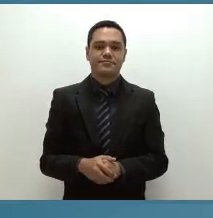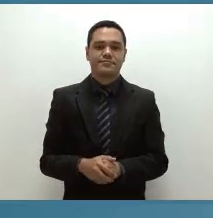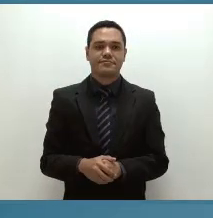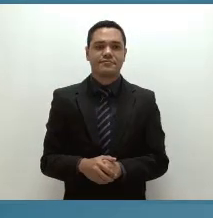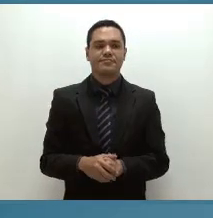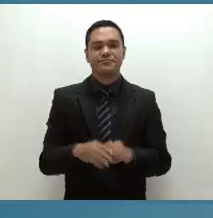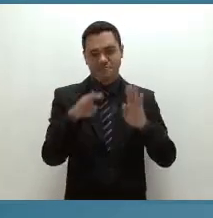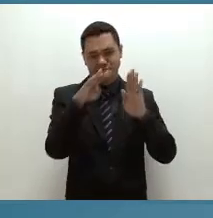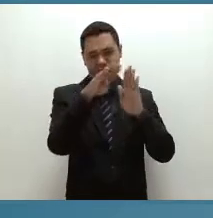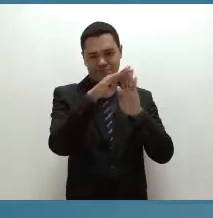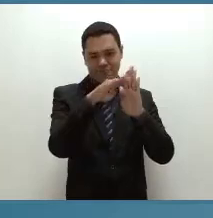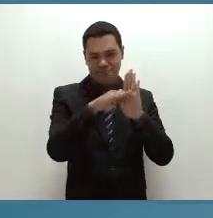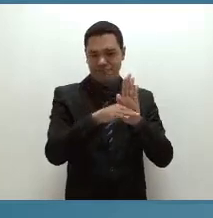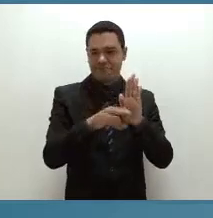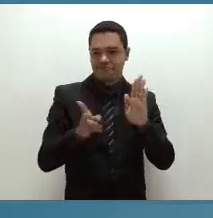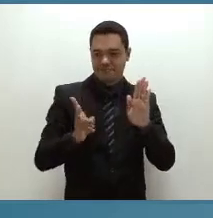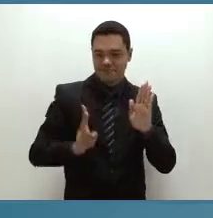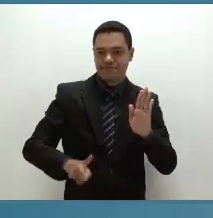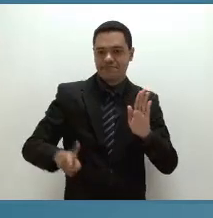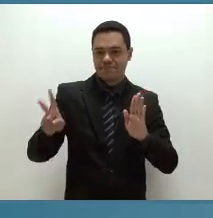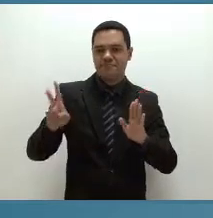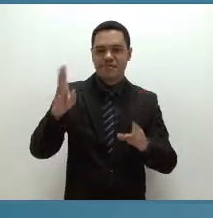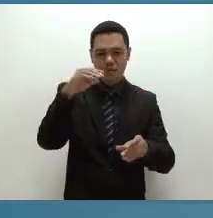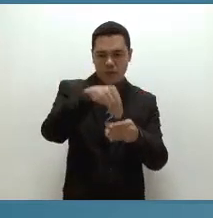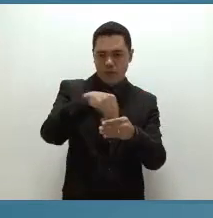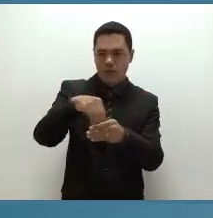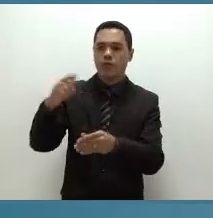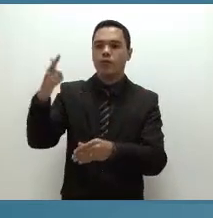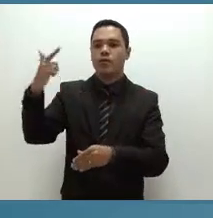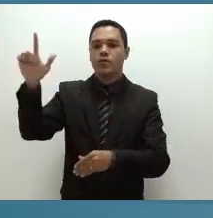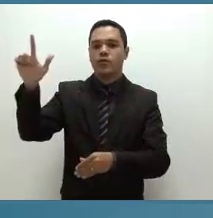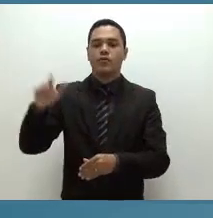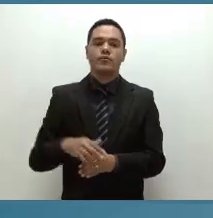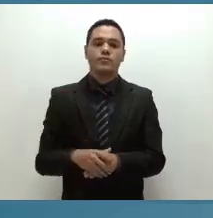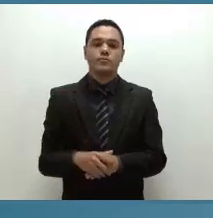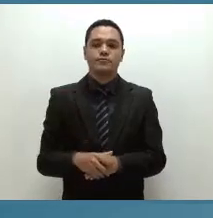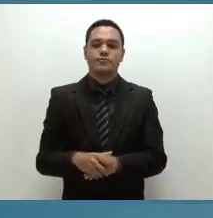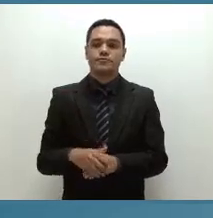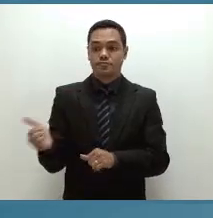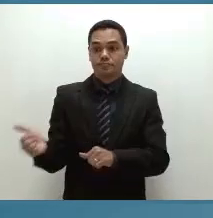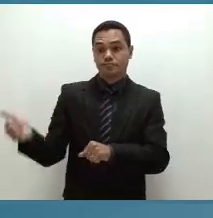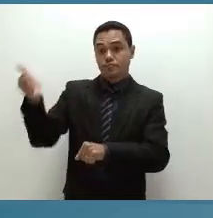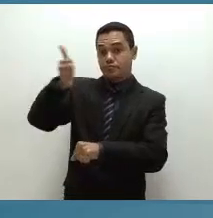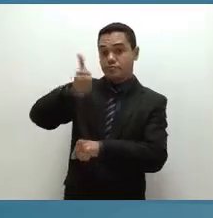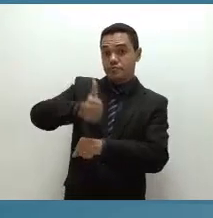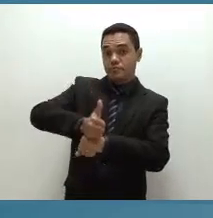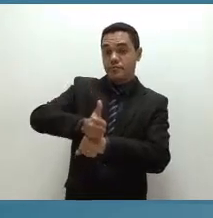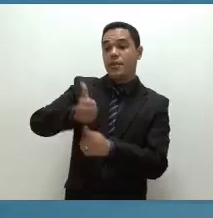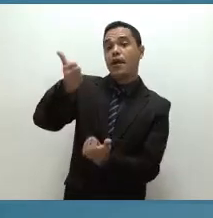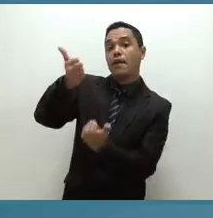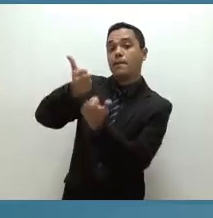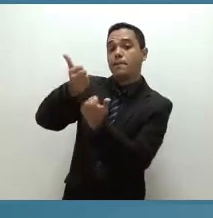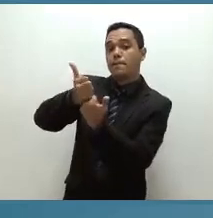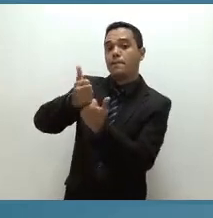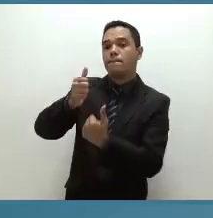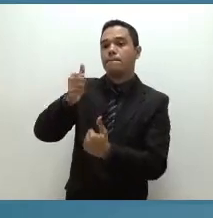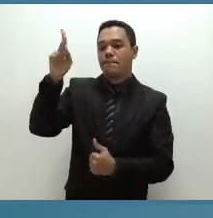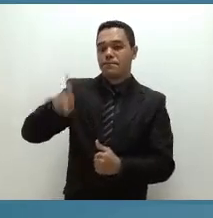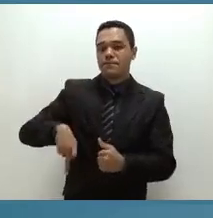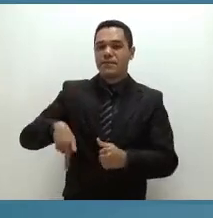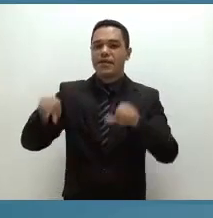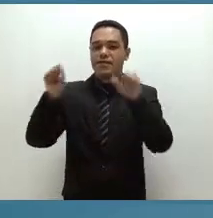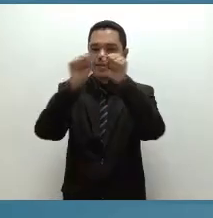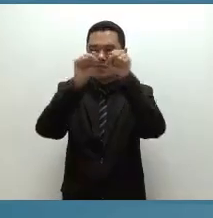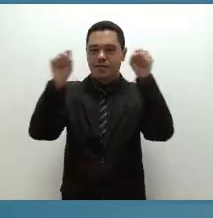a sequência de votação, vamos ao cargo de vice-presidente deste tribunal